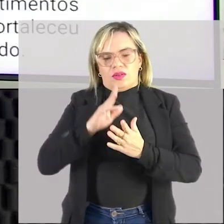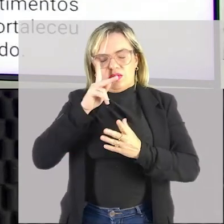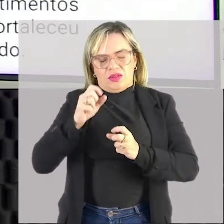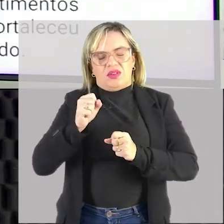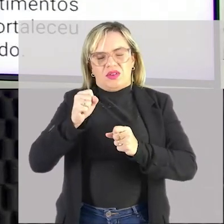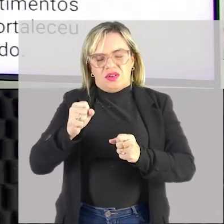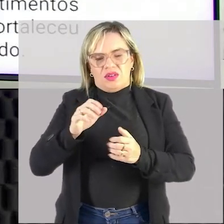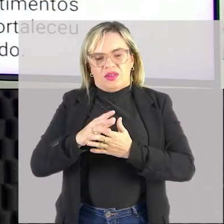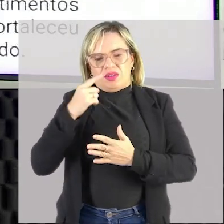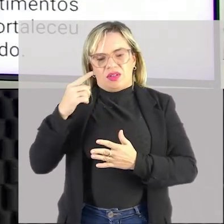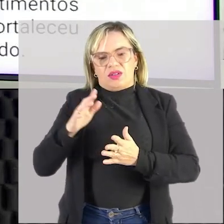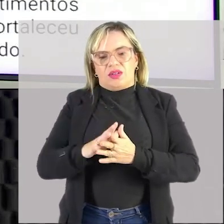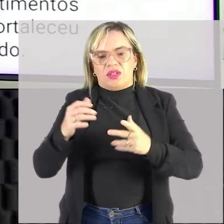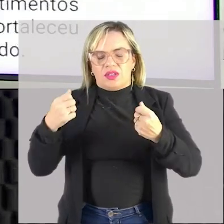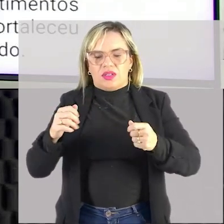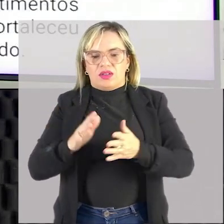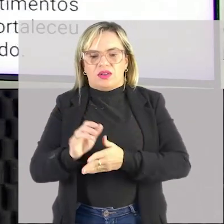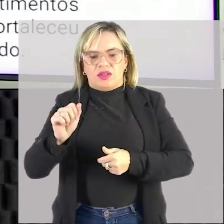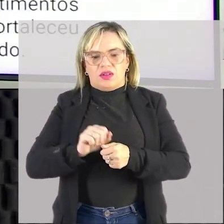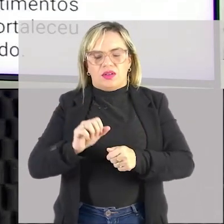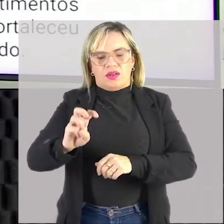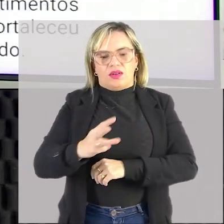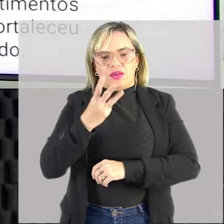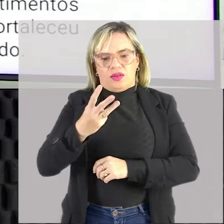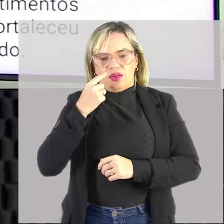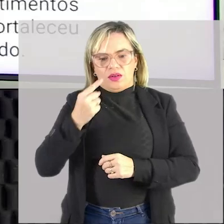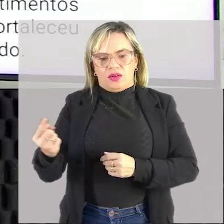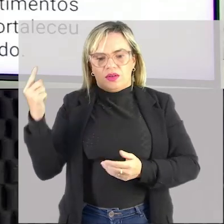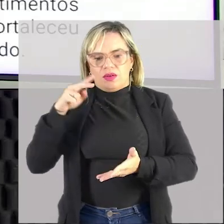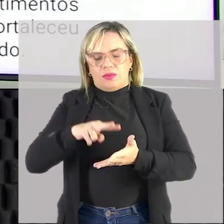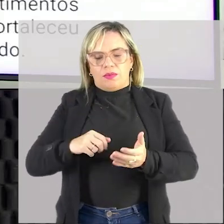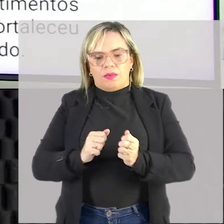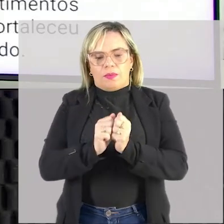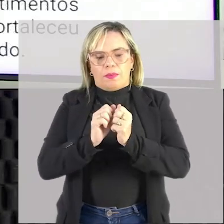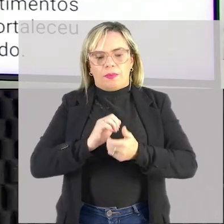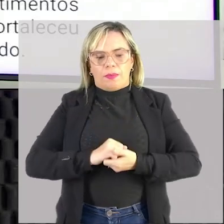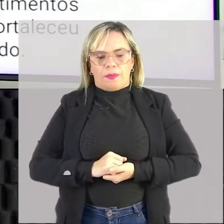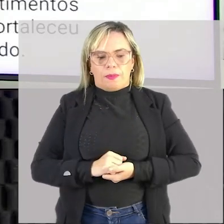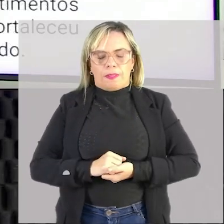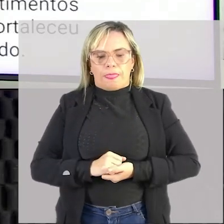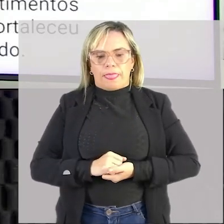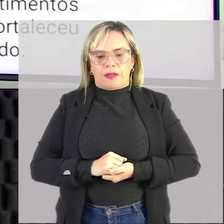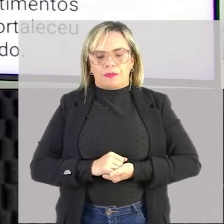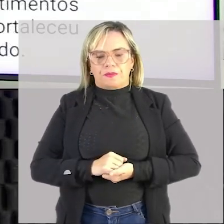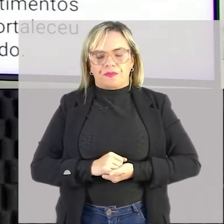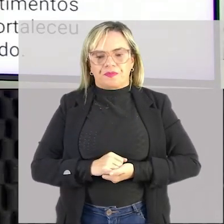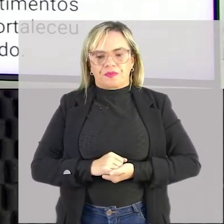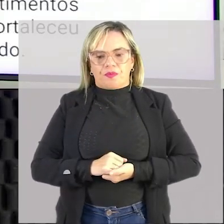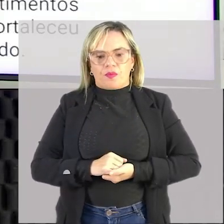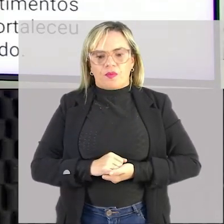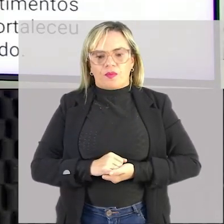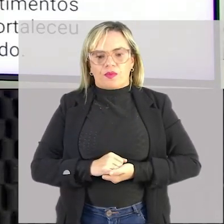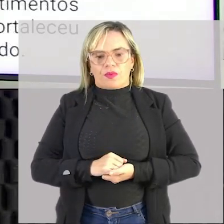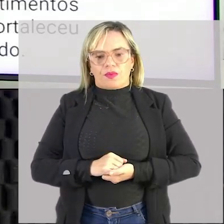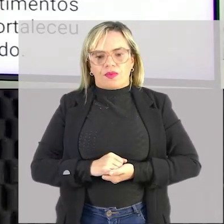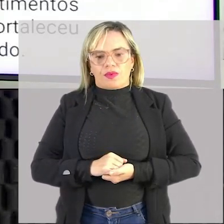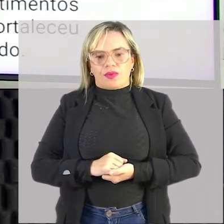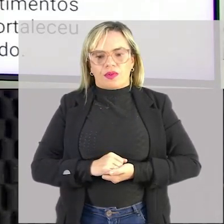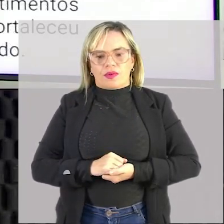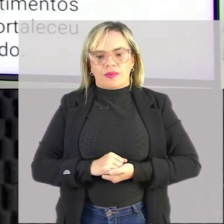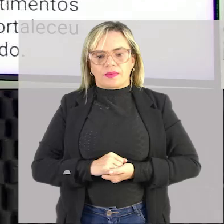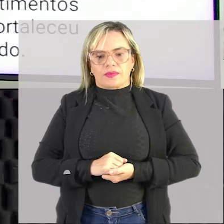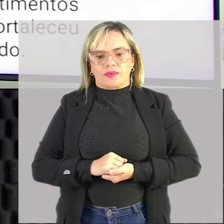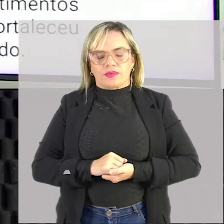sim. O 3. A ocupação do território maranhense obedeceu a 2 vetores iniciais de ocupação: a frente